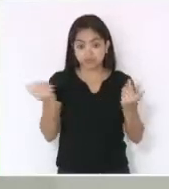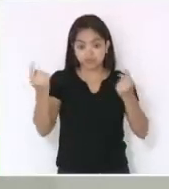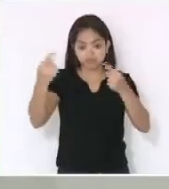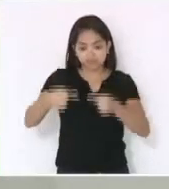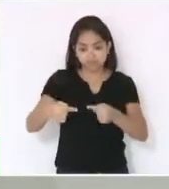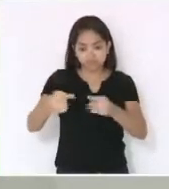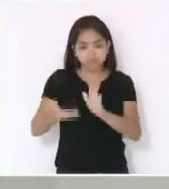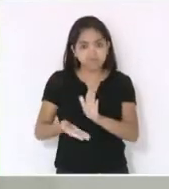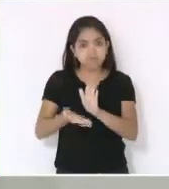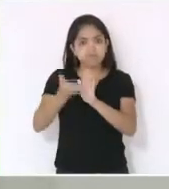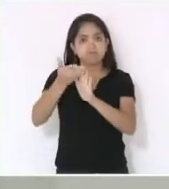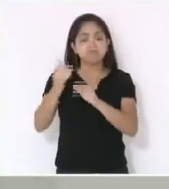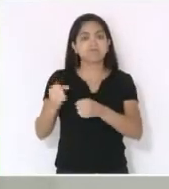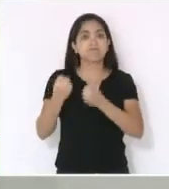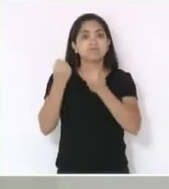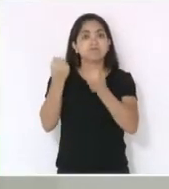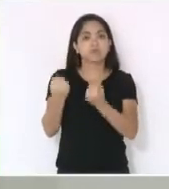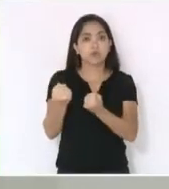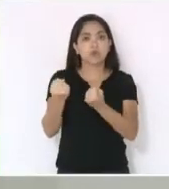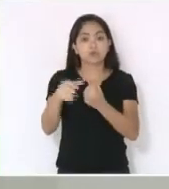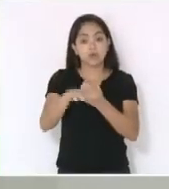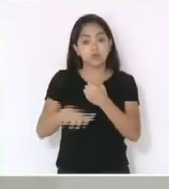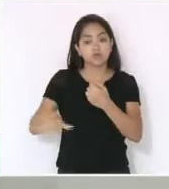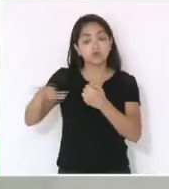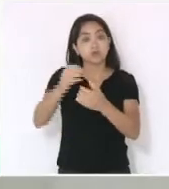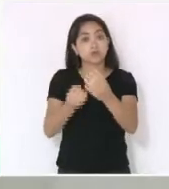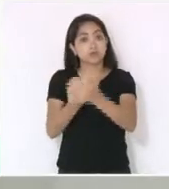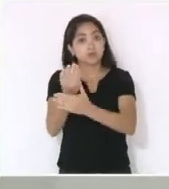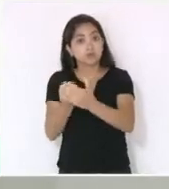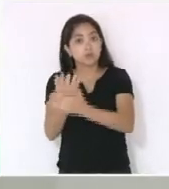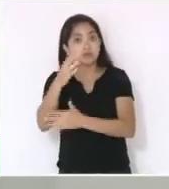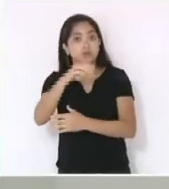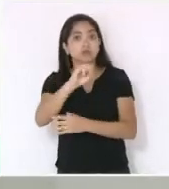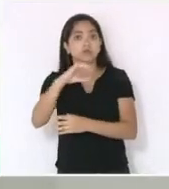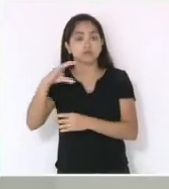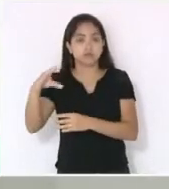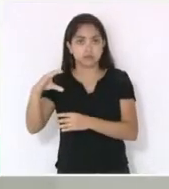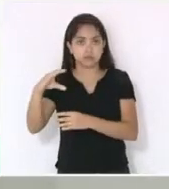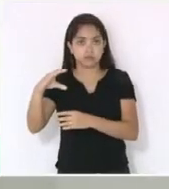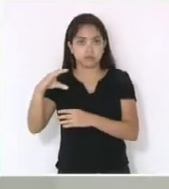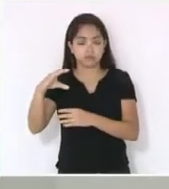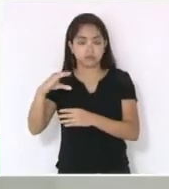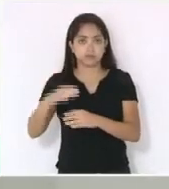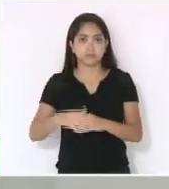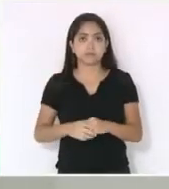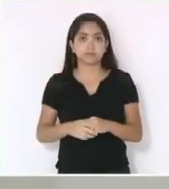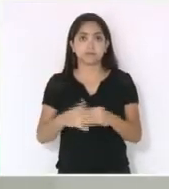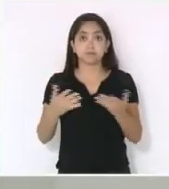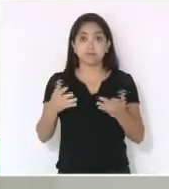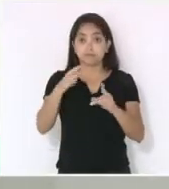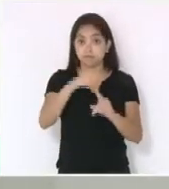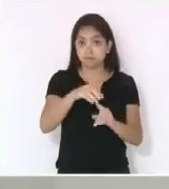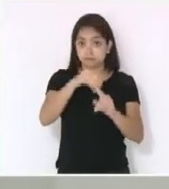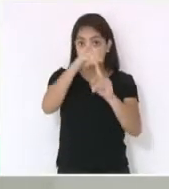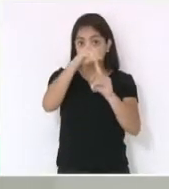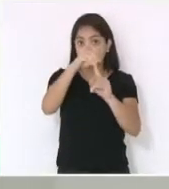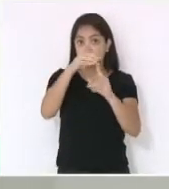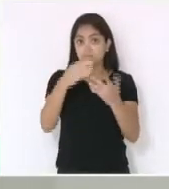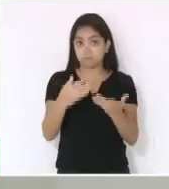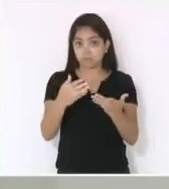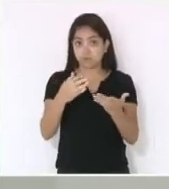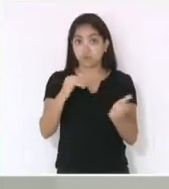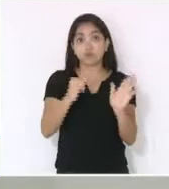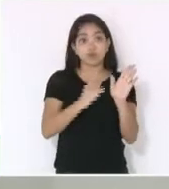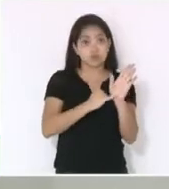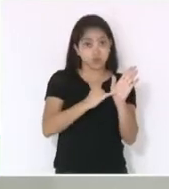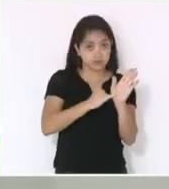e força ao setor produtivo catarinense, e ressaltando que na questão dos